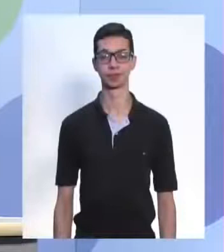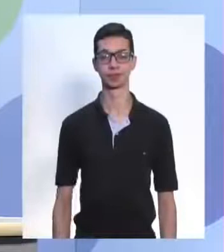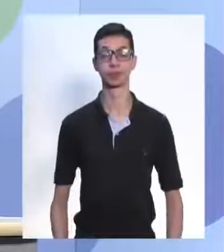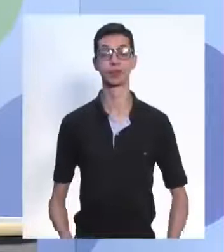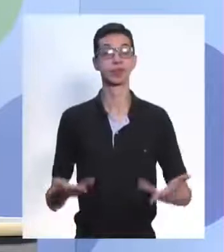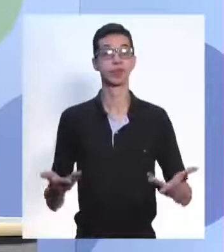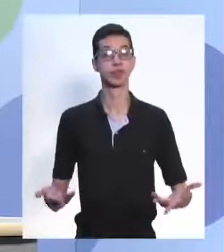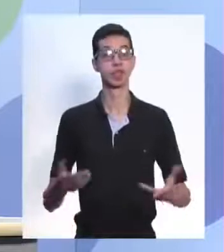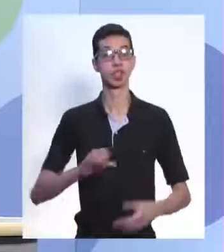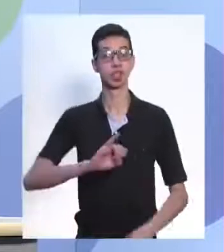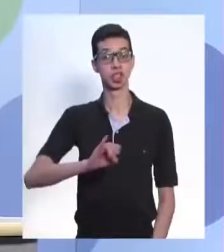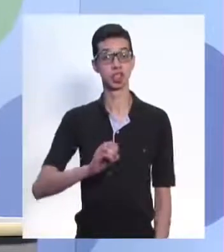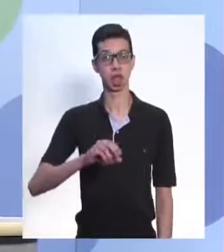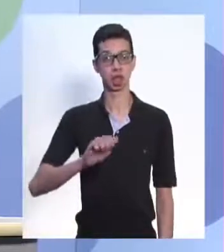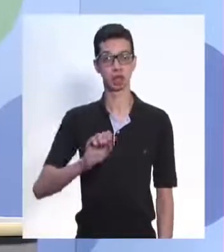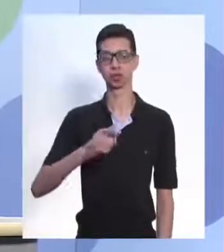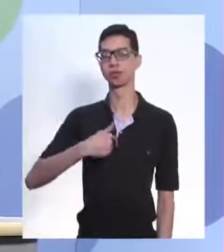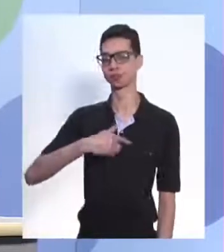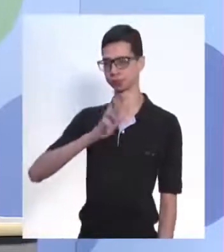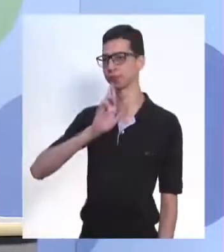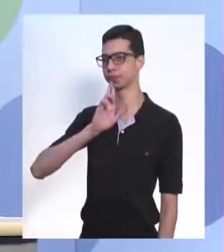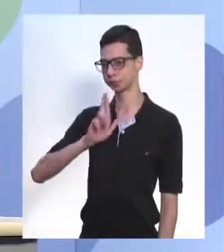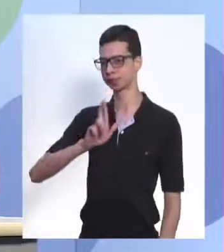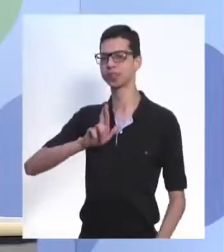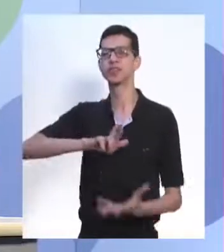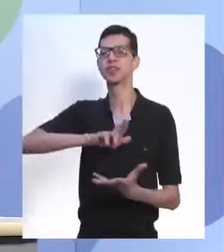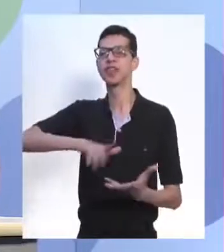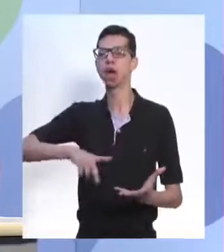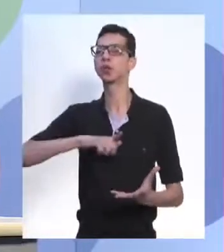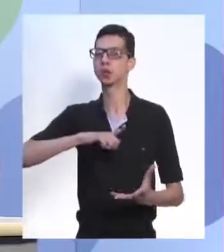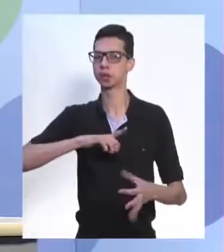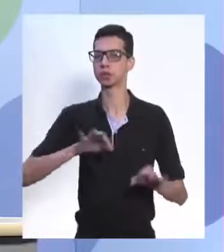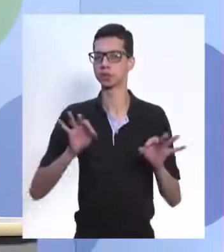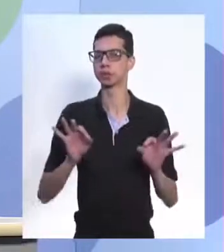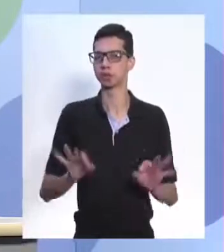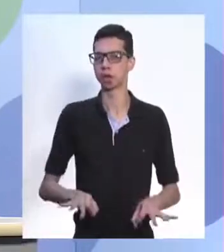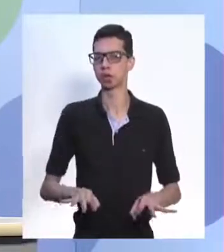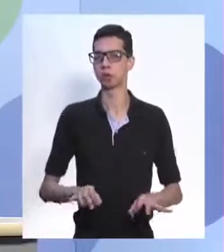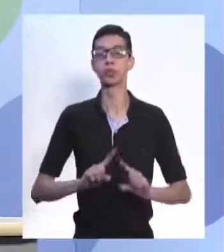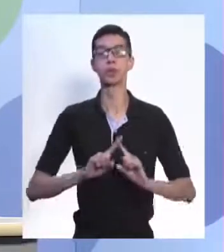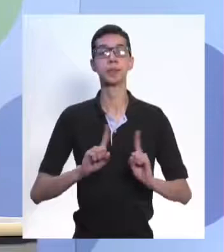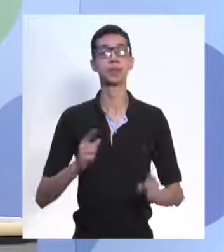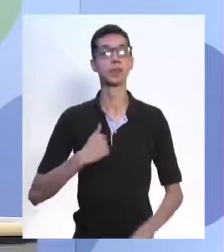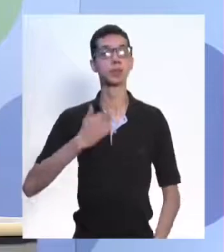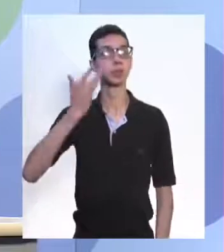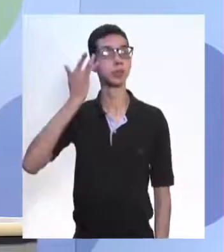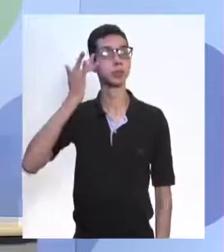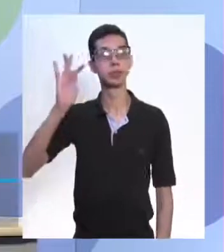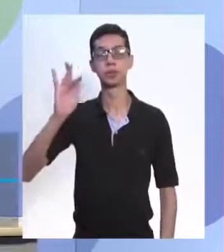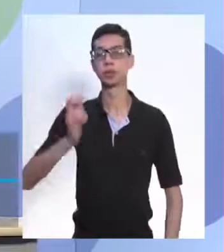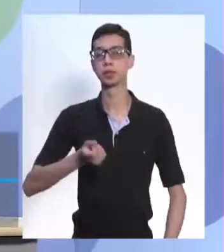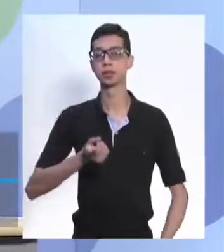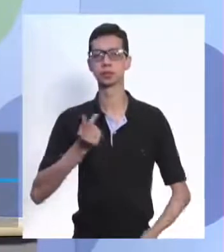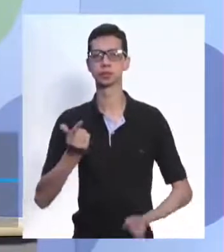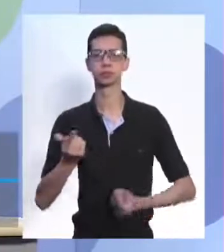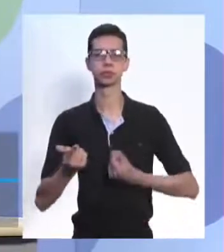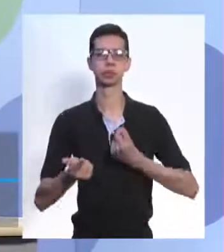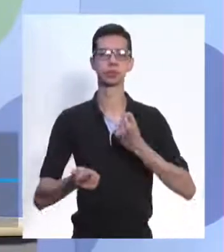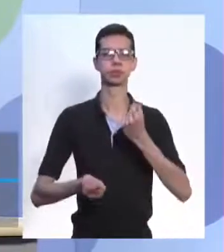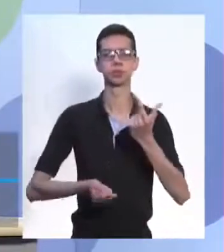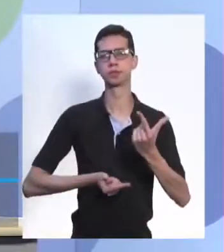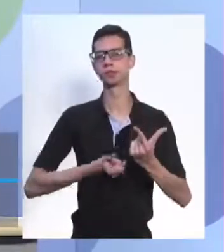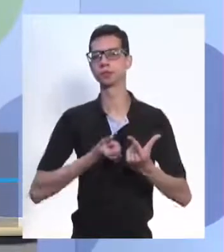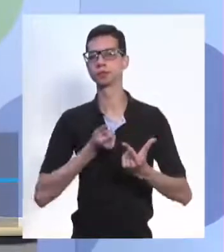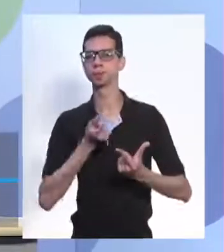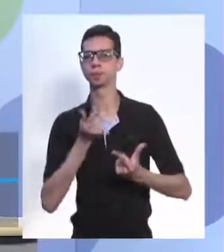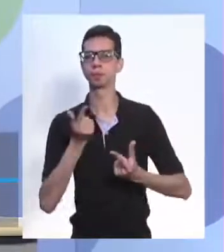Olha, Jonas, tem várias respostas certas, mas eu não sei, em alguns casos, o que eles quiseram dizer com